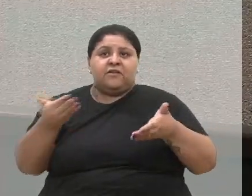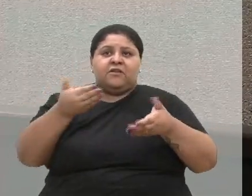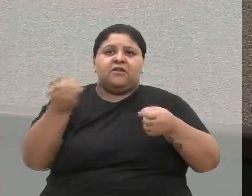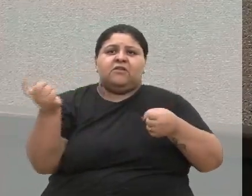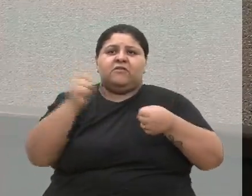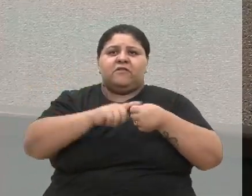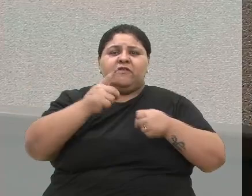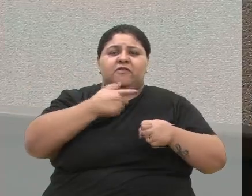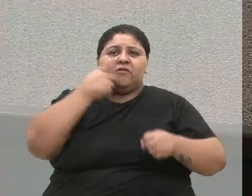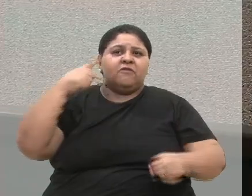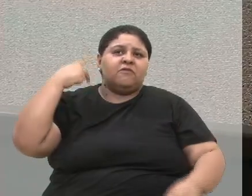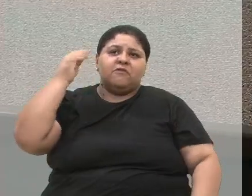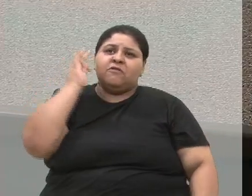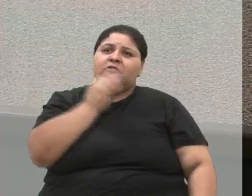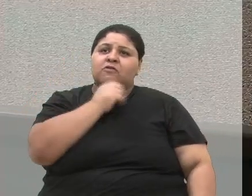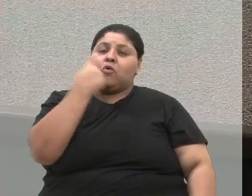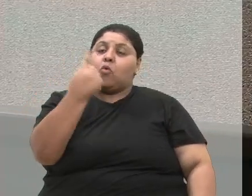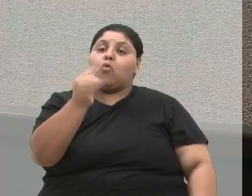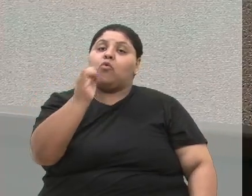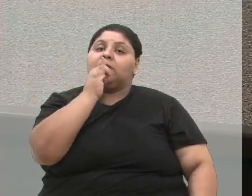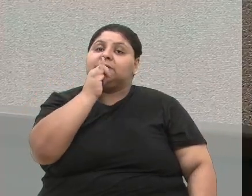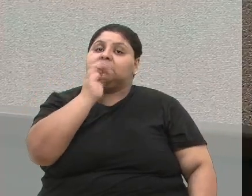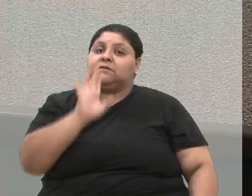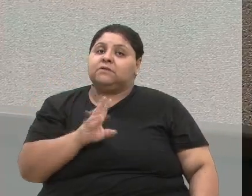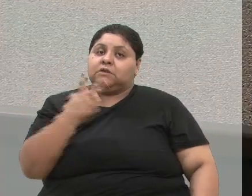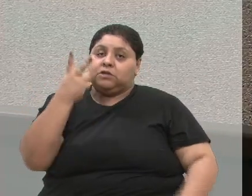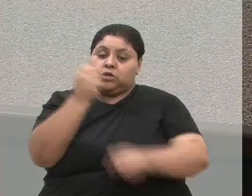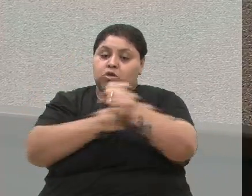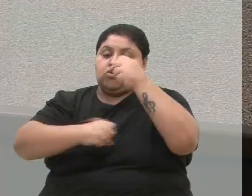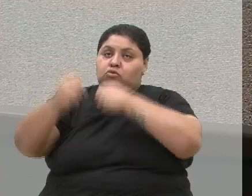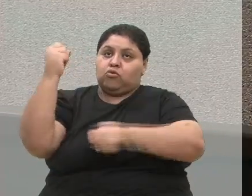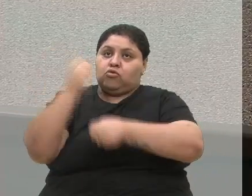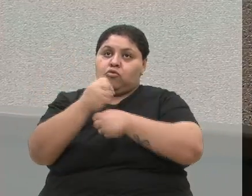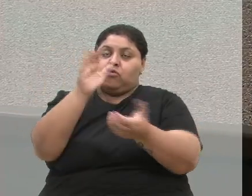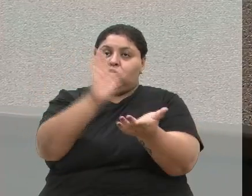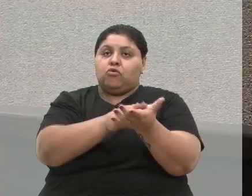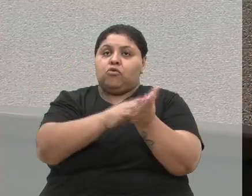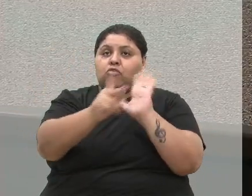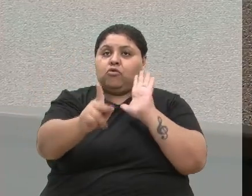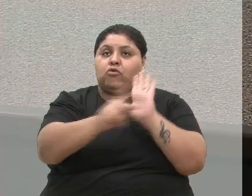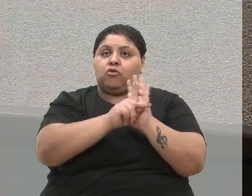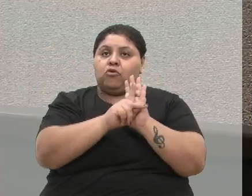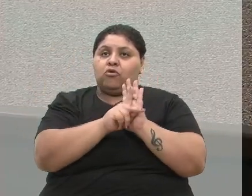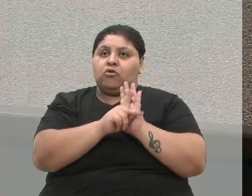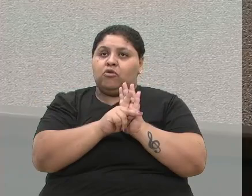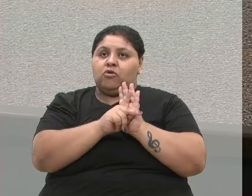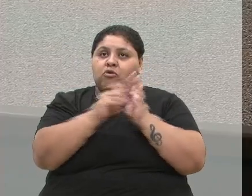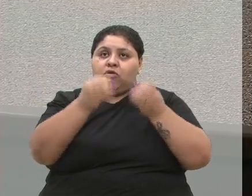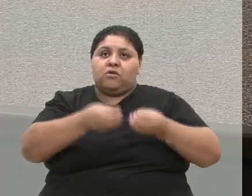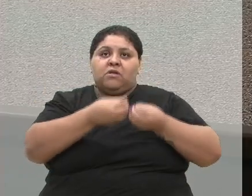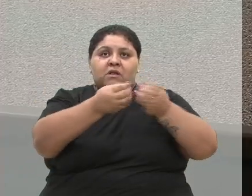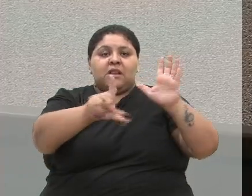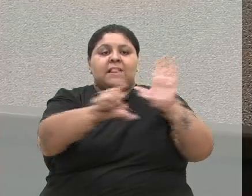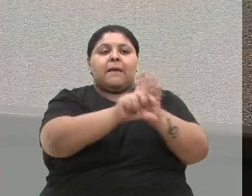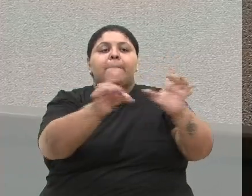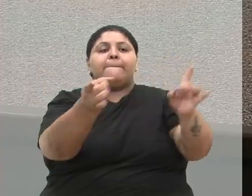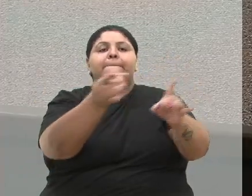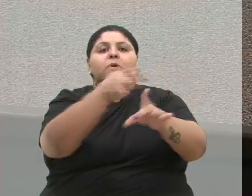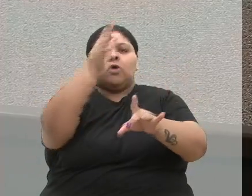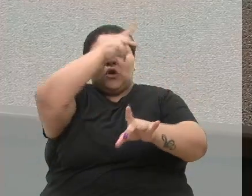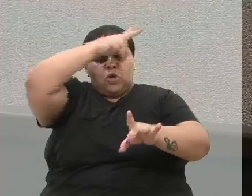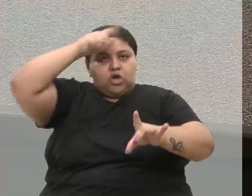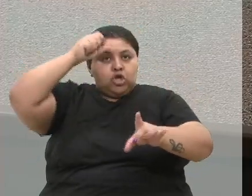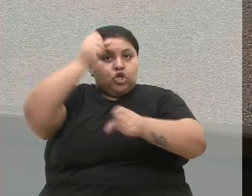deixar bem claro aqui um exemplo apenas. Há 2 anos atrás, protocolei um projeto aqui de sandbox, entreguei a lei pronta para o município. 2